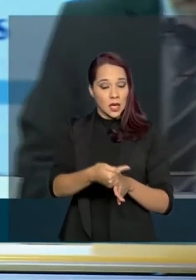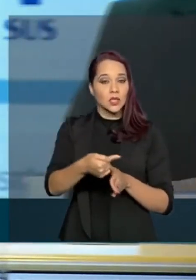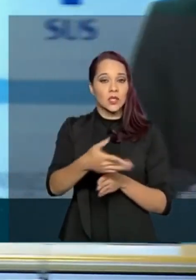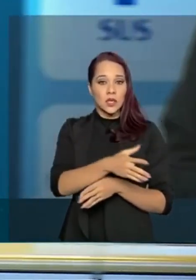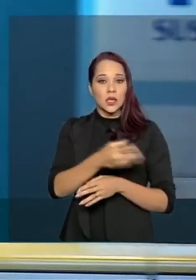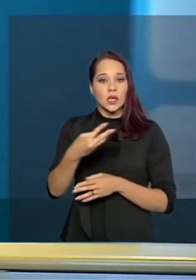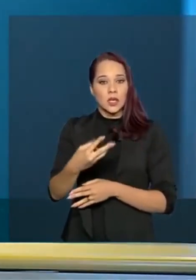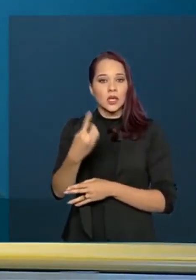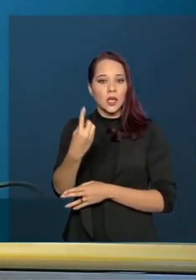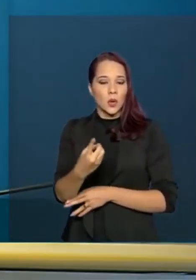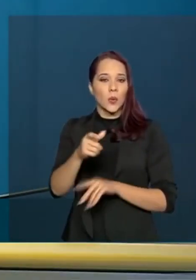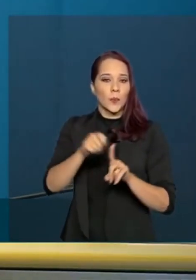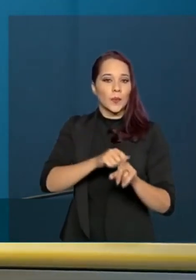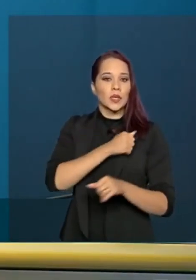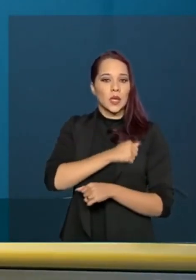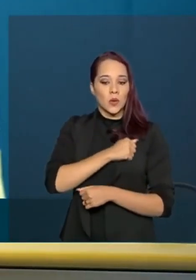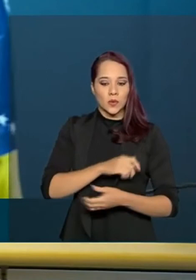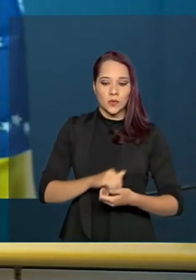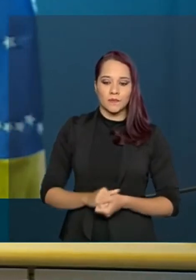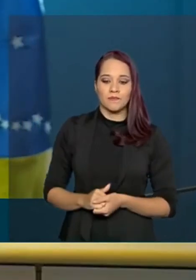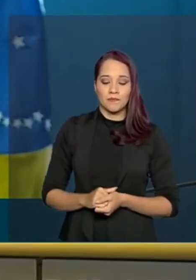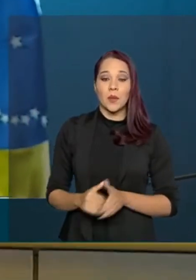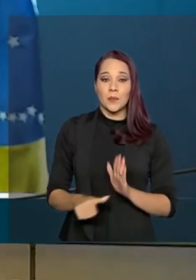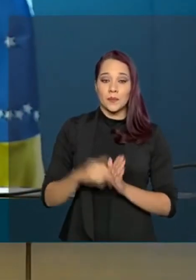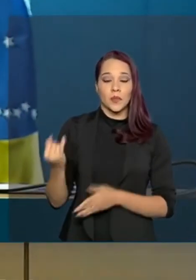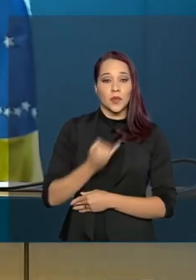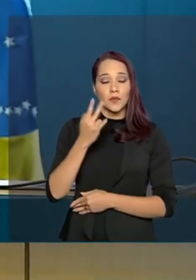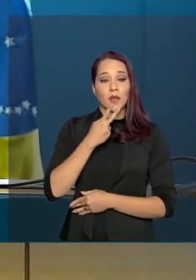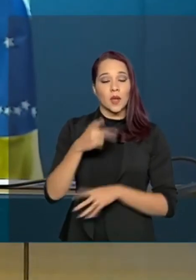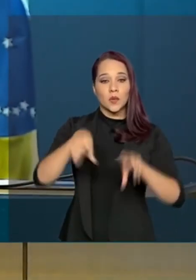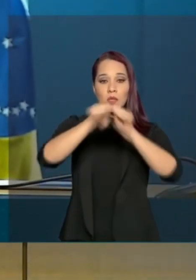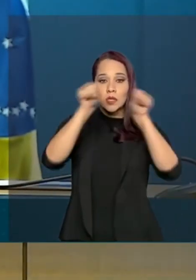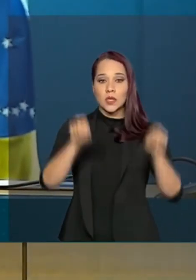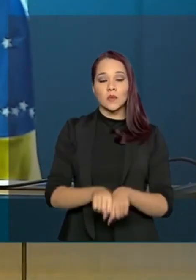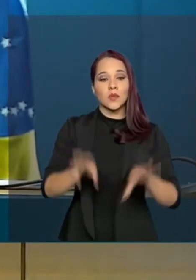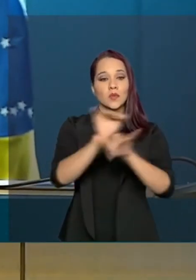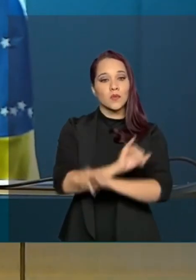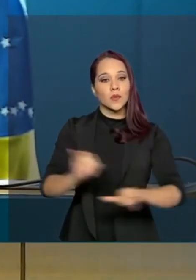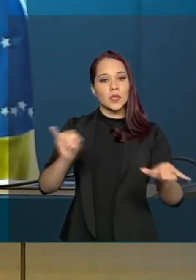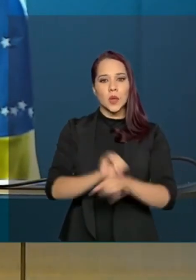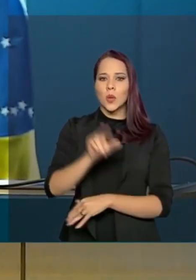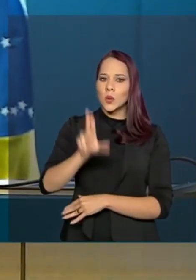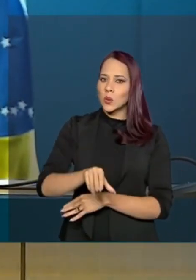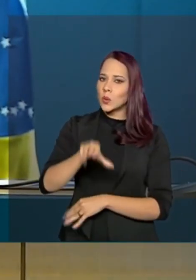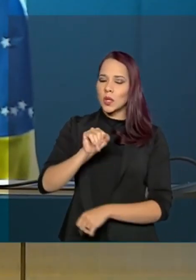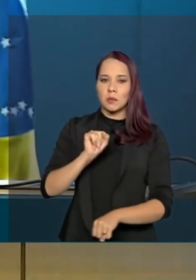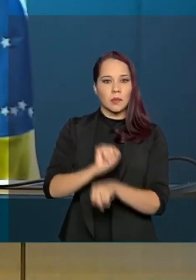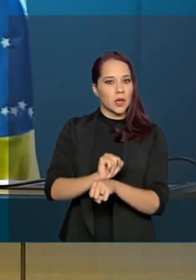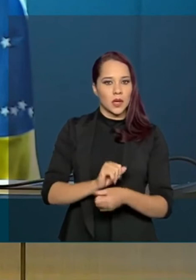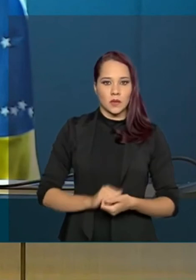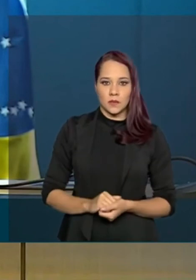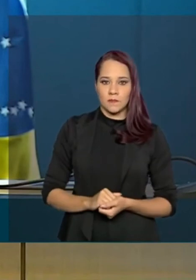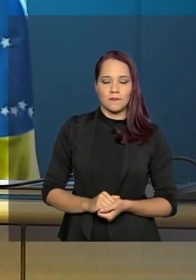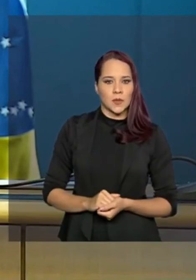Bom, então, primeiro é importante colocar de que o sistema de informação ele nunca ficou paralisado, em nenhum momento